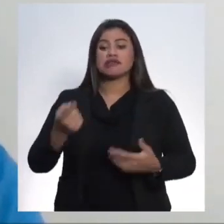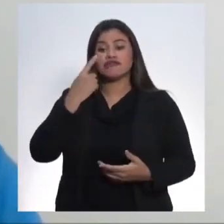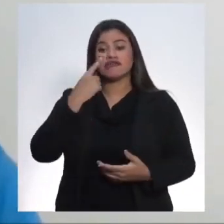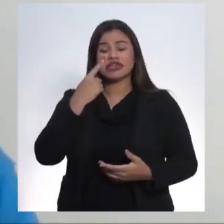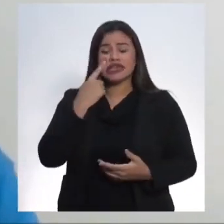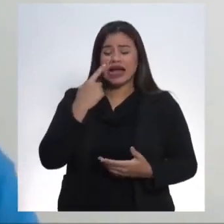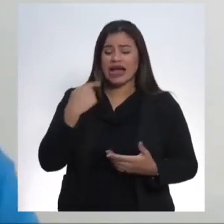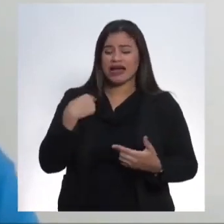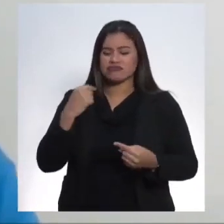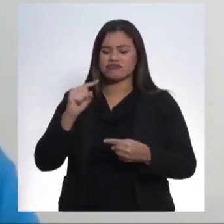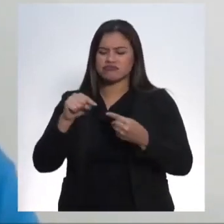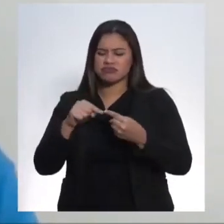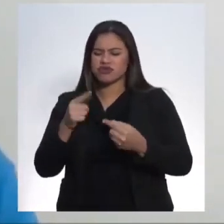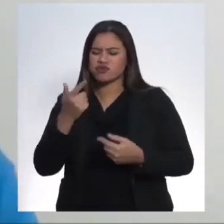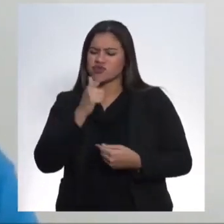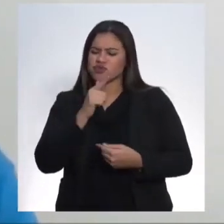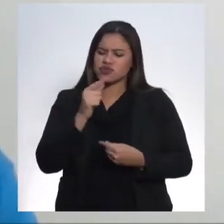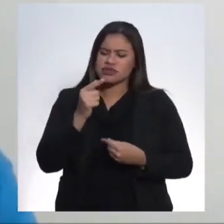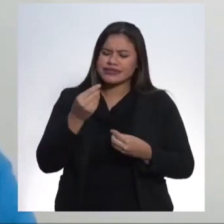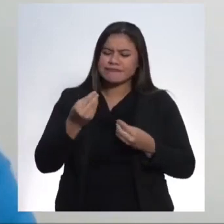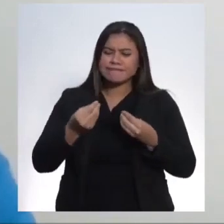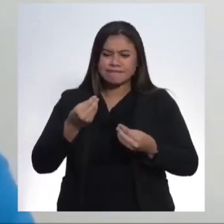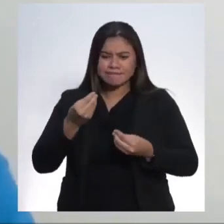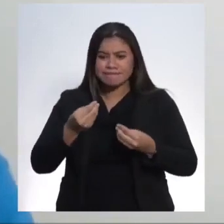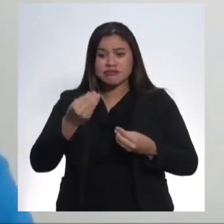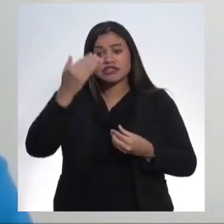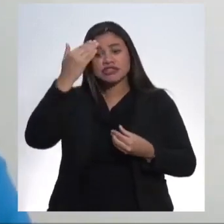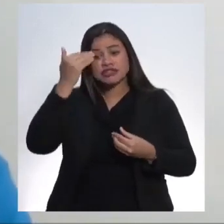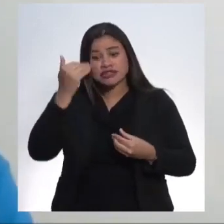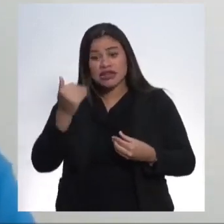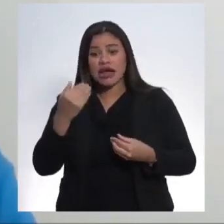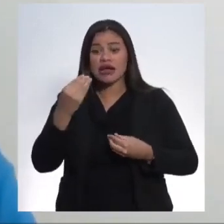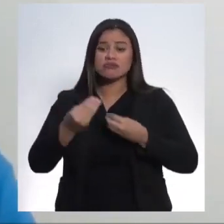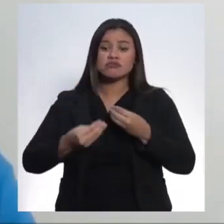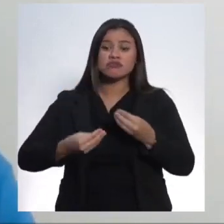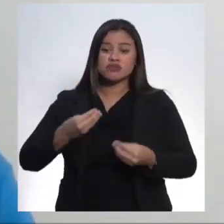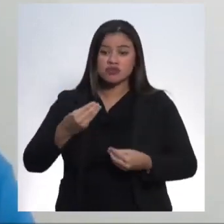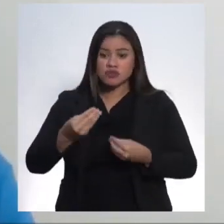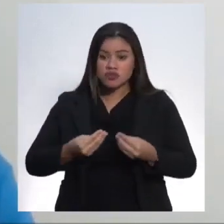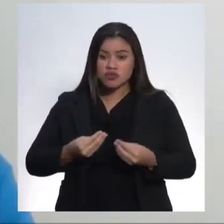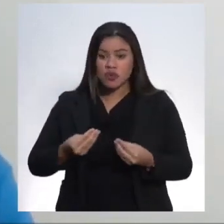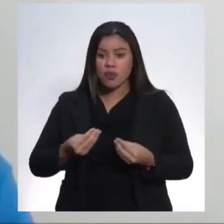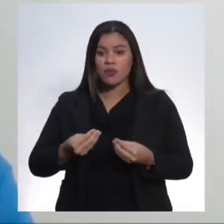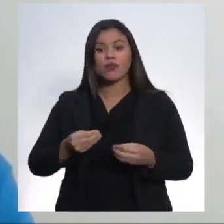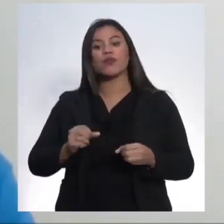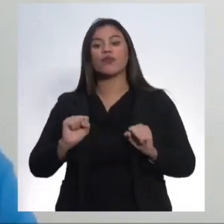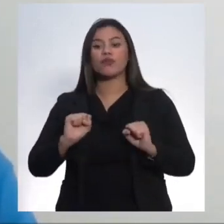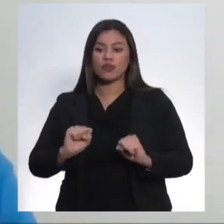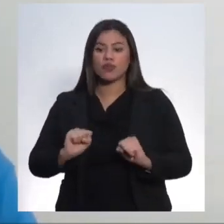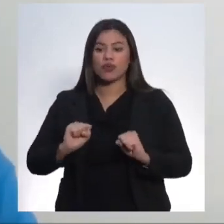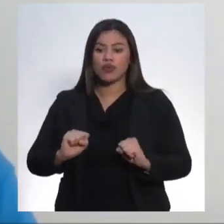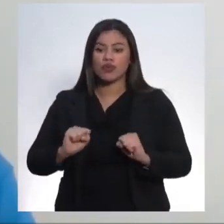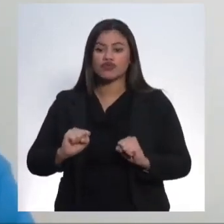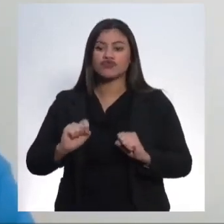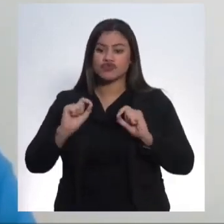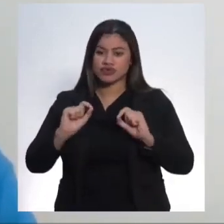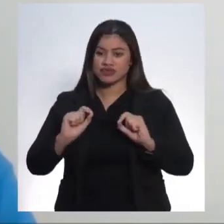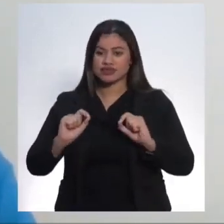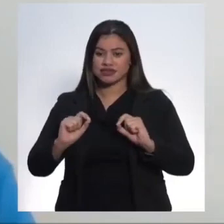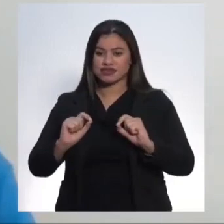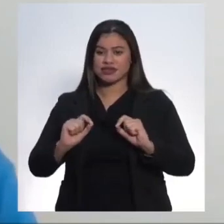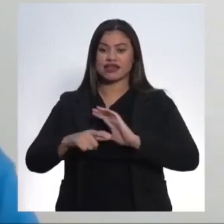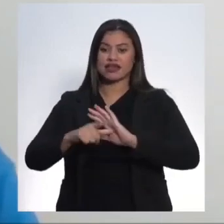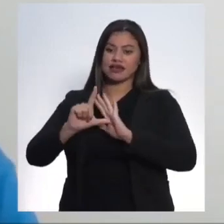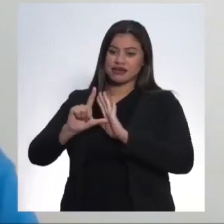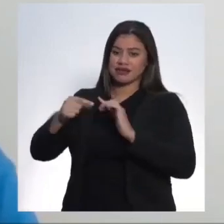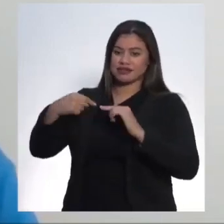conseguiram chegar próximo daquilo que a gente espera, que a gente tem por objetivo para essa aula, eu apresento agora no